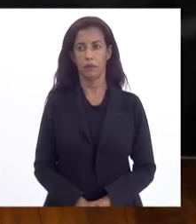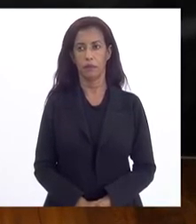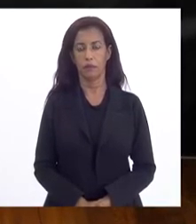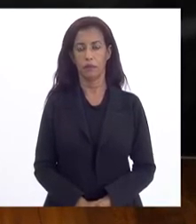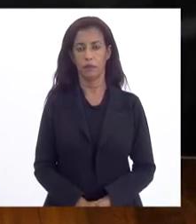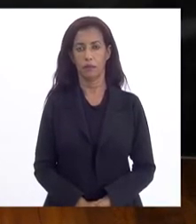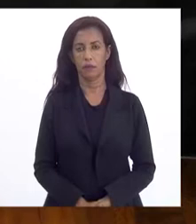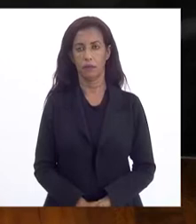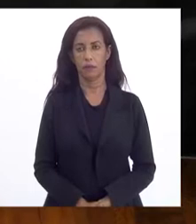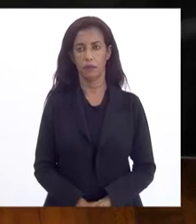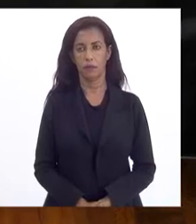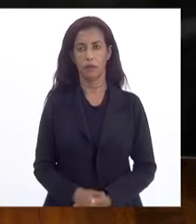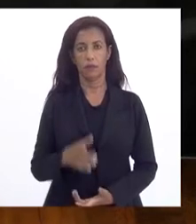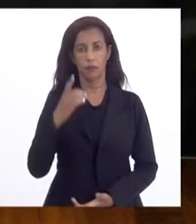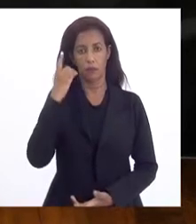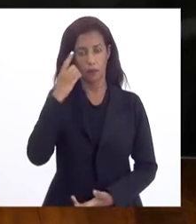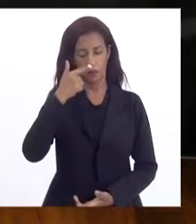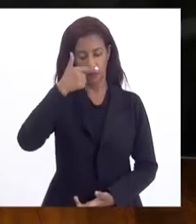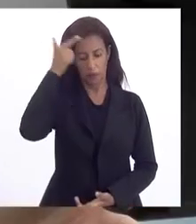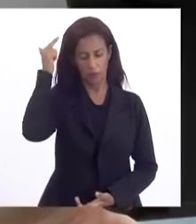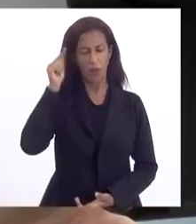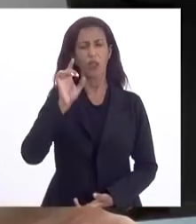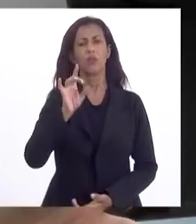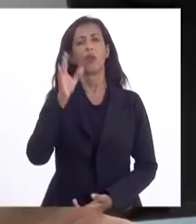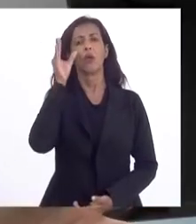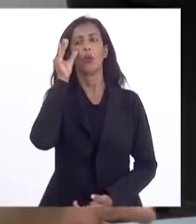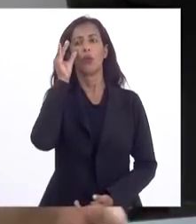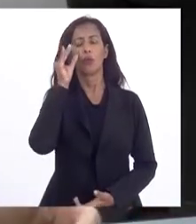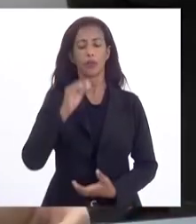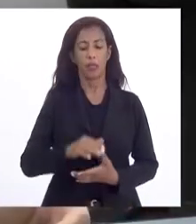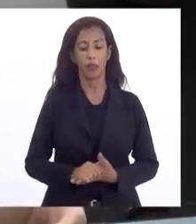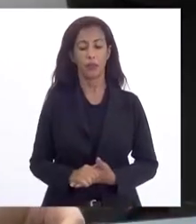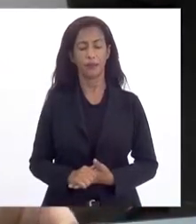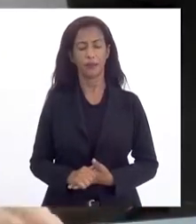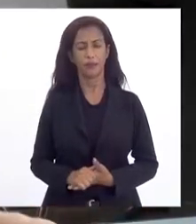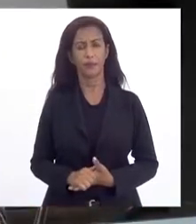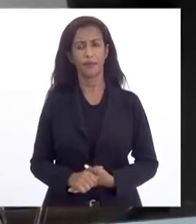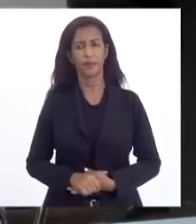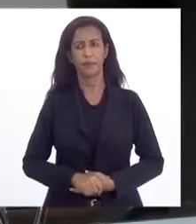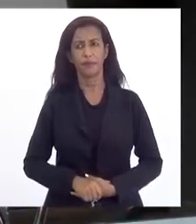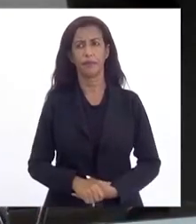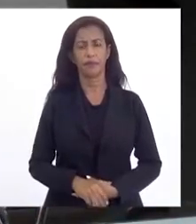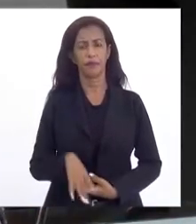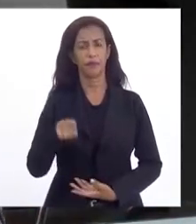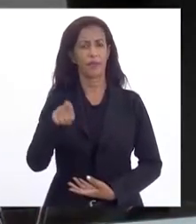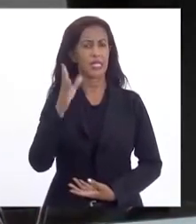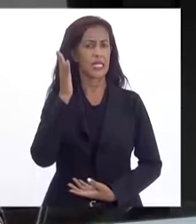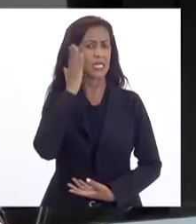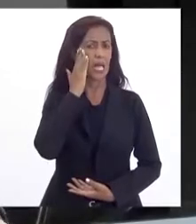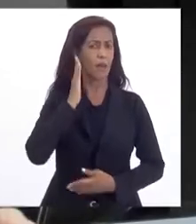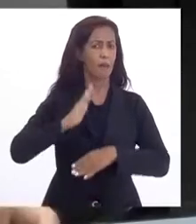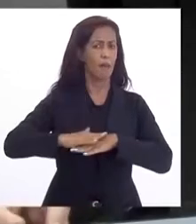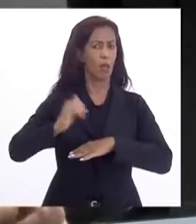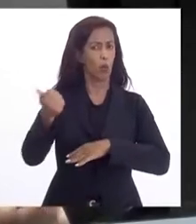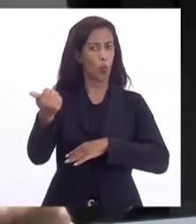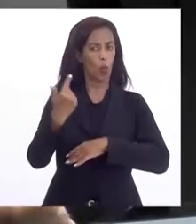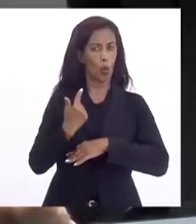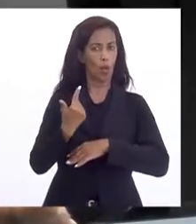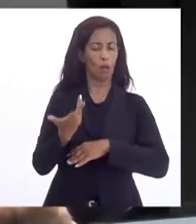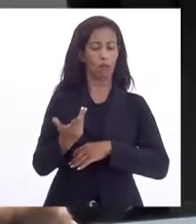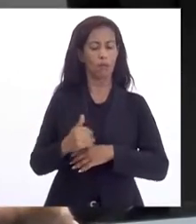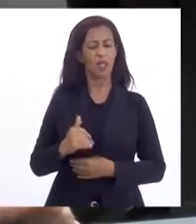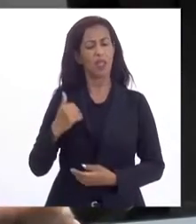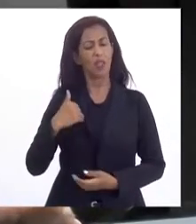Deputado. Deputado Luiz Paulo. Não, só uma curiosidade que Vossa Excelência sabe muito mais disso do que eu.